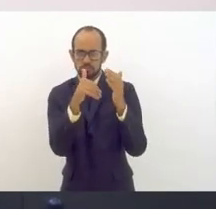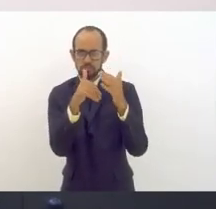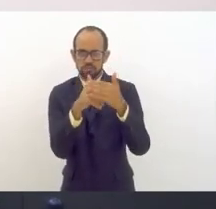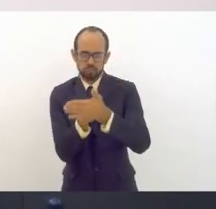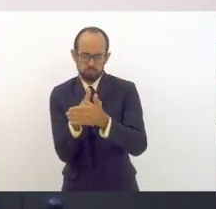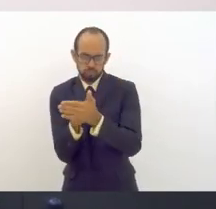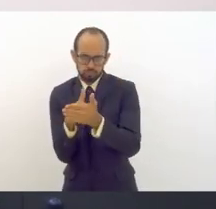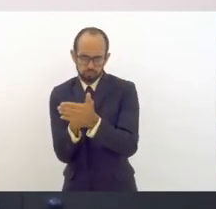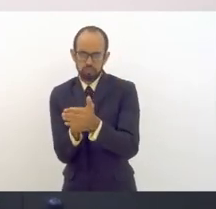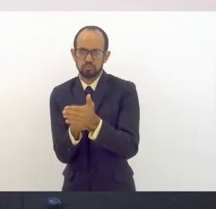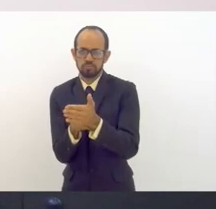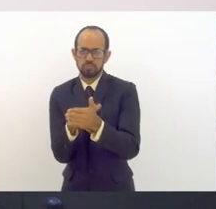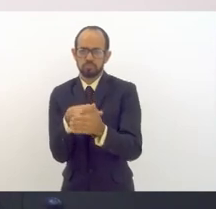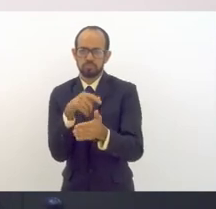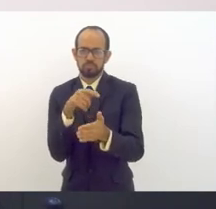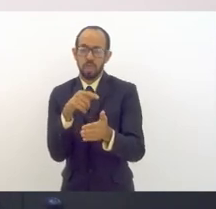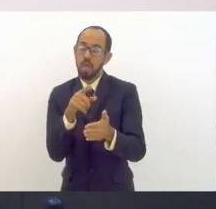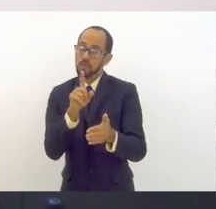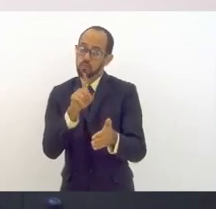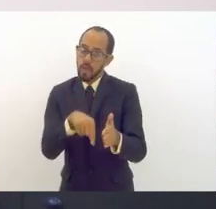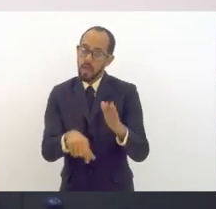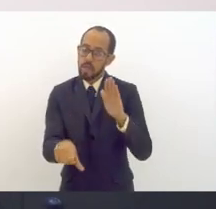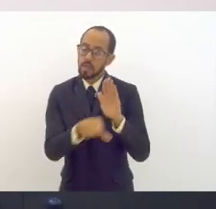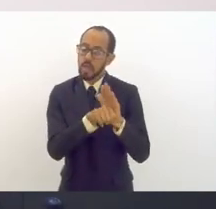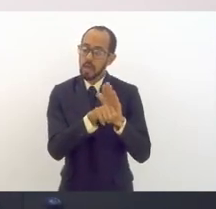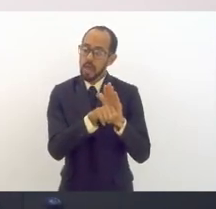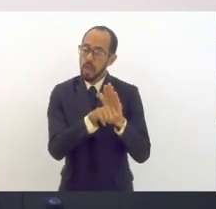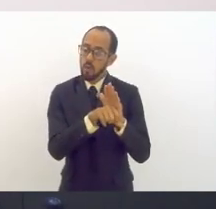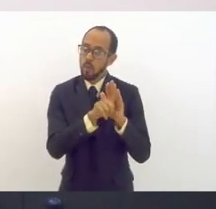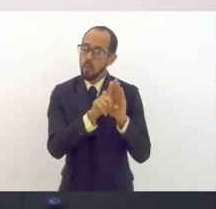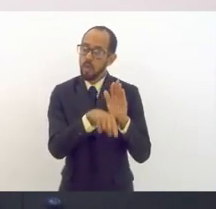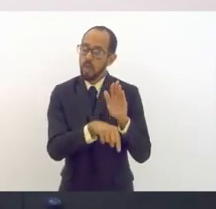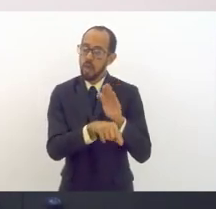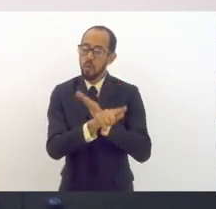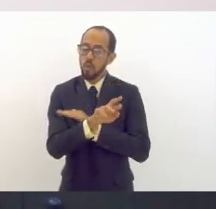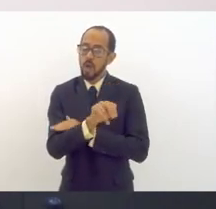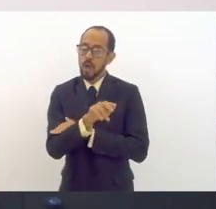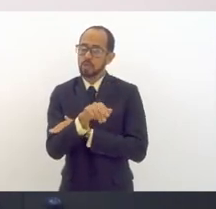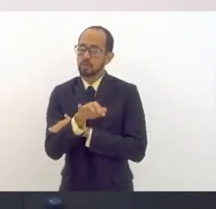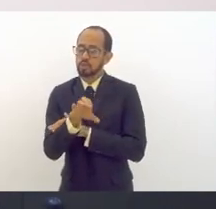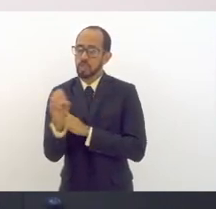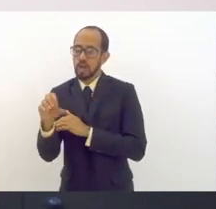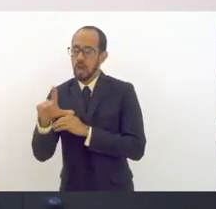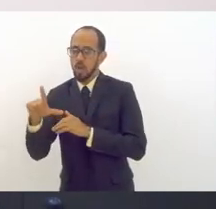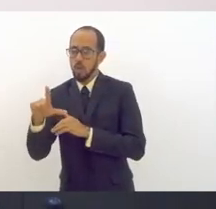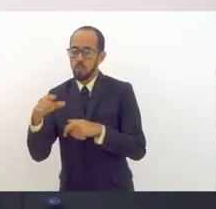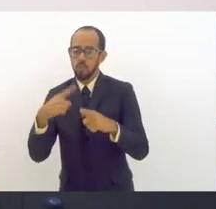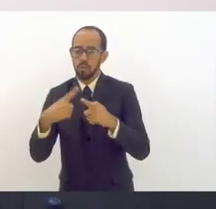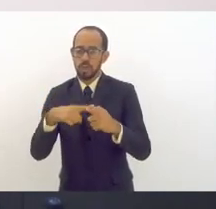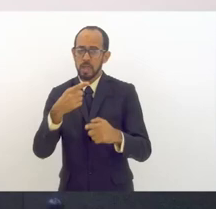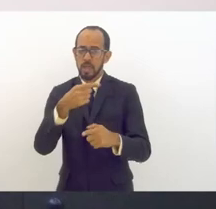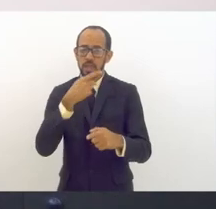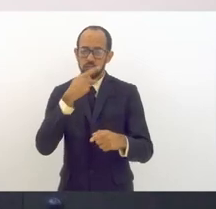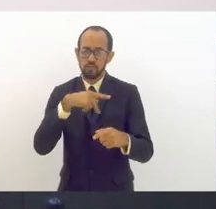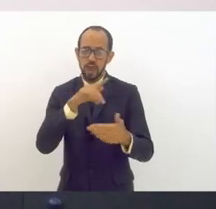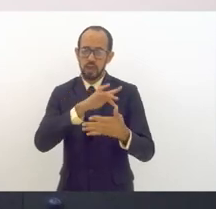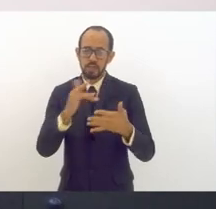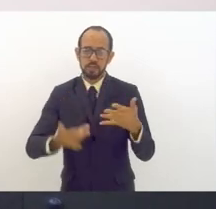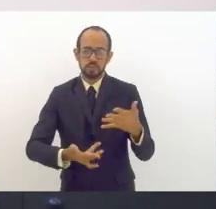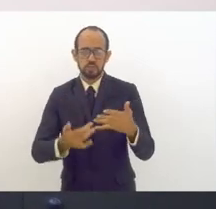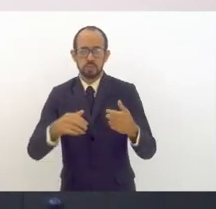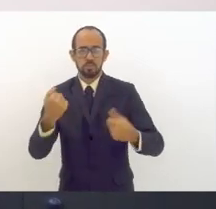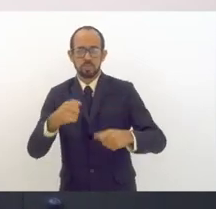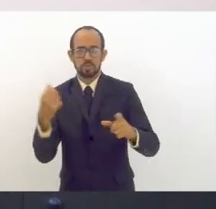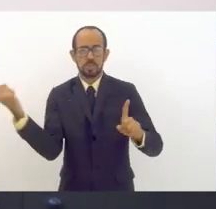opinião, é um radical, né? Defende, inclusive, que seus adversários políticos sejam assassinados, como ele posta em suas redes sociais. Então, queria